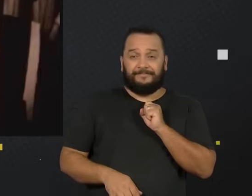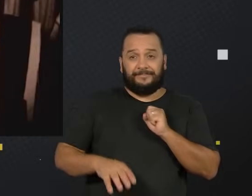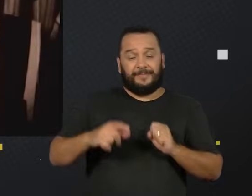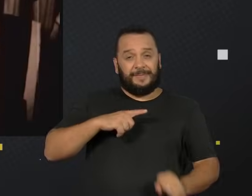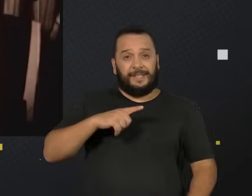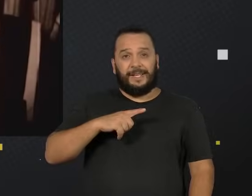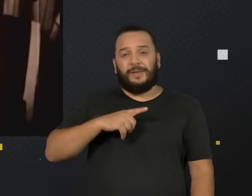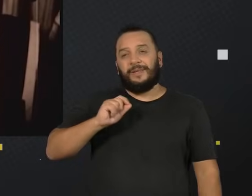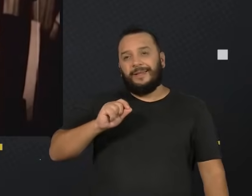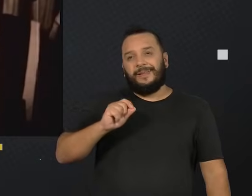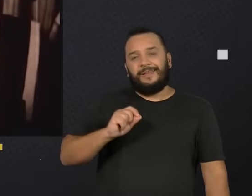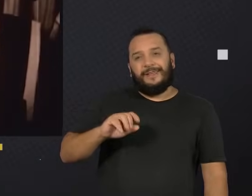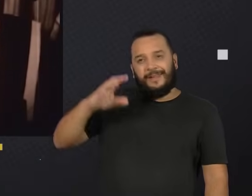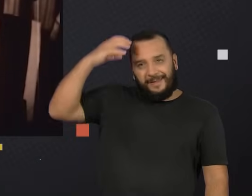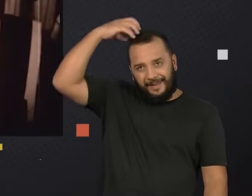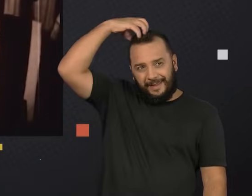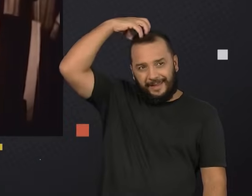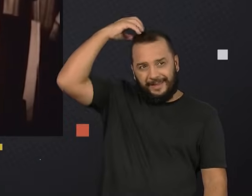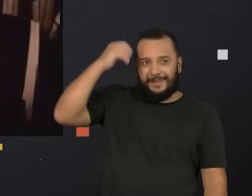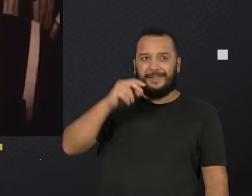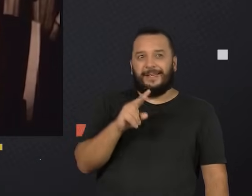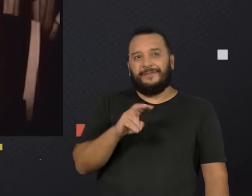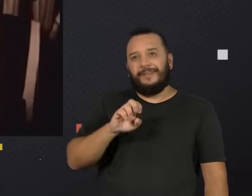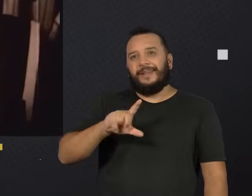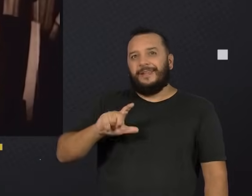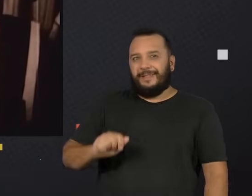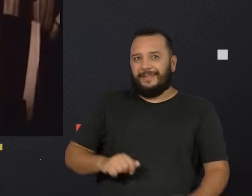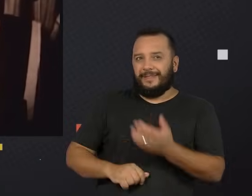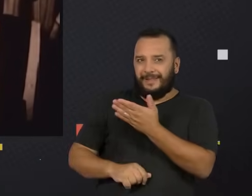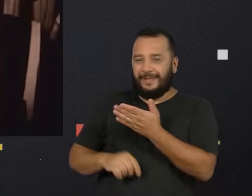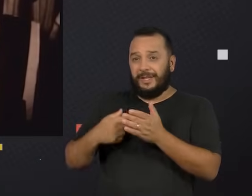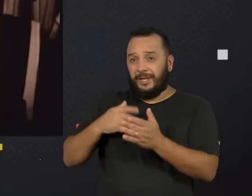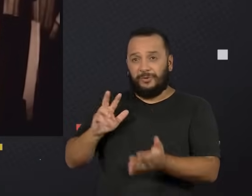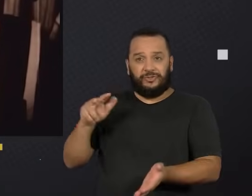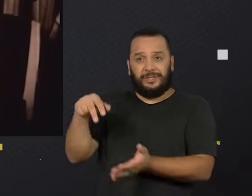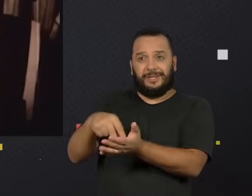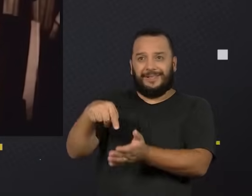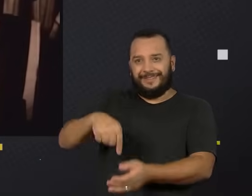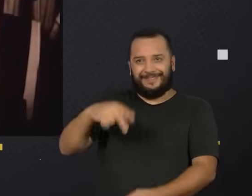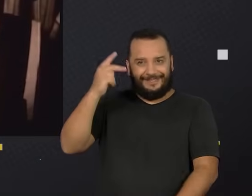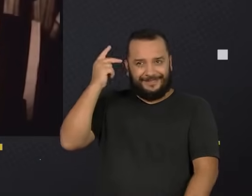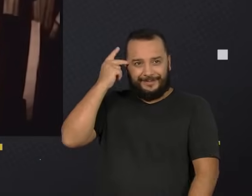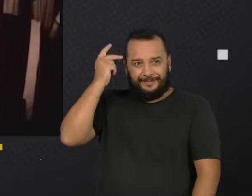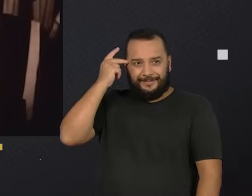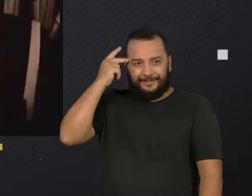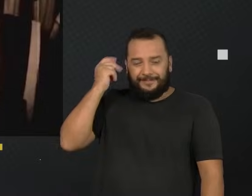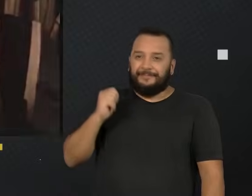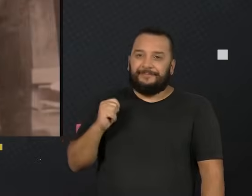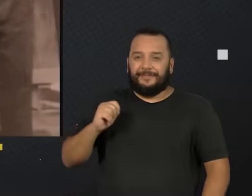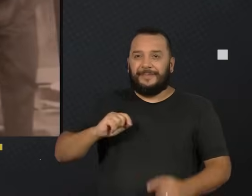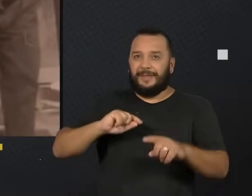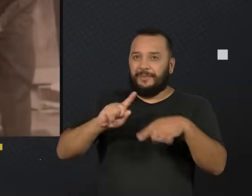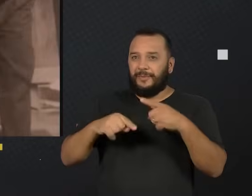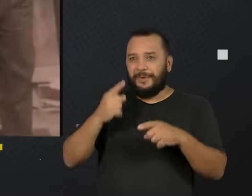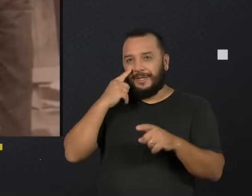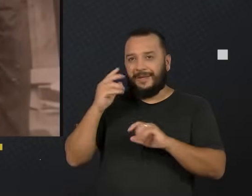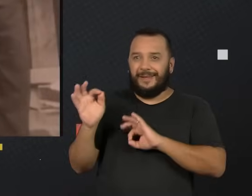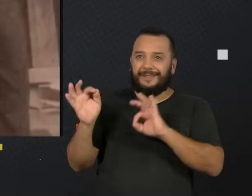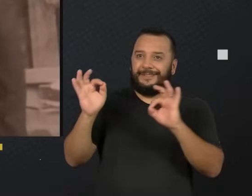Vela, 1967, aquele tal ano que eu cheguei a São Paulo, né, fez parte disso tudo. Aí depois eu